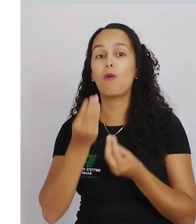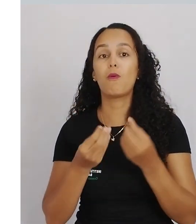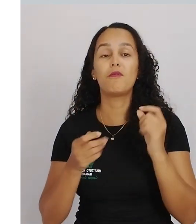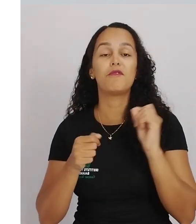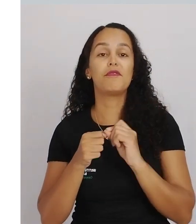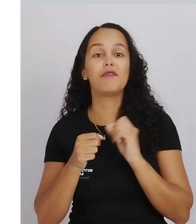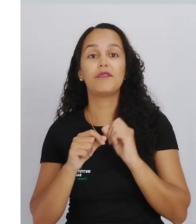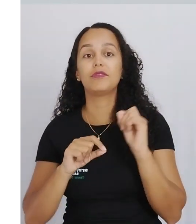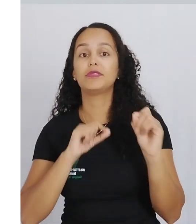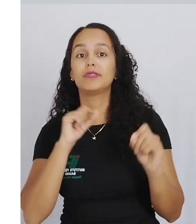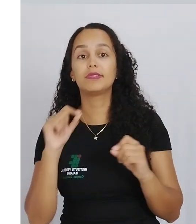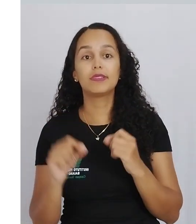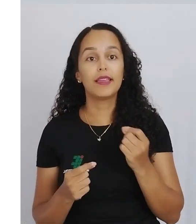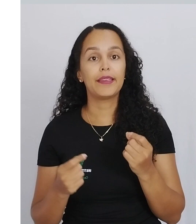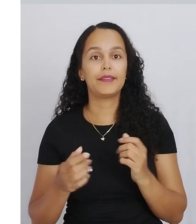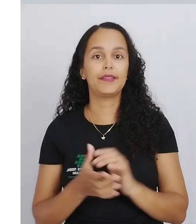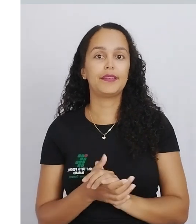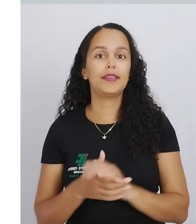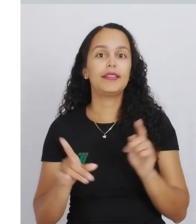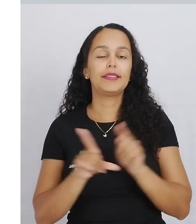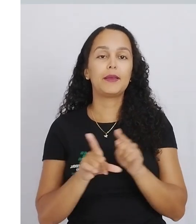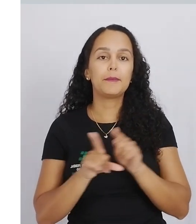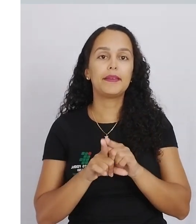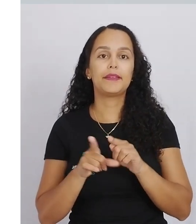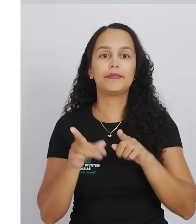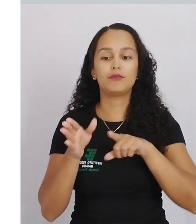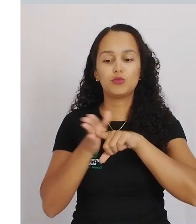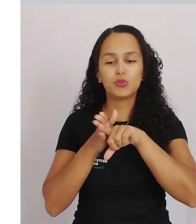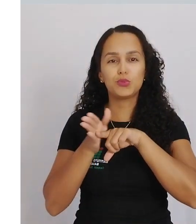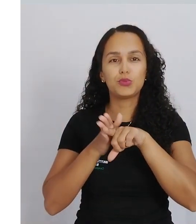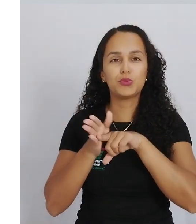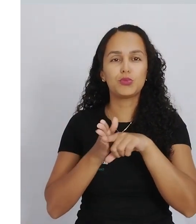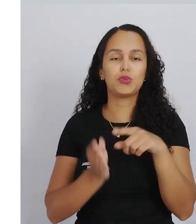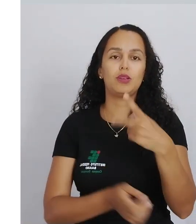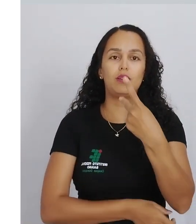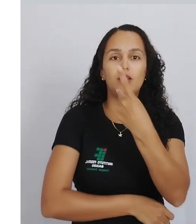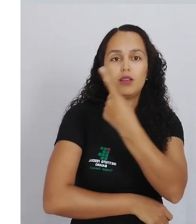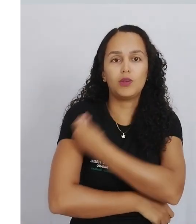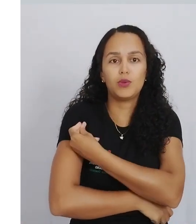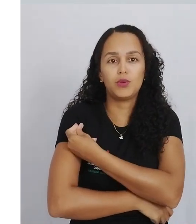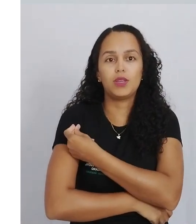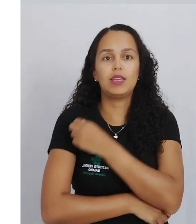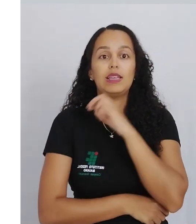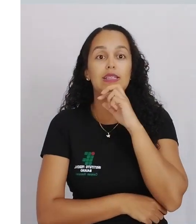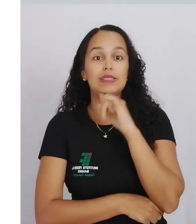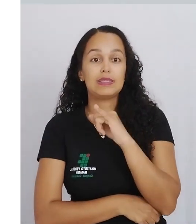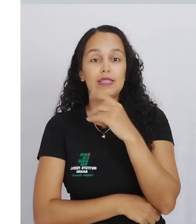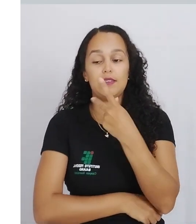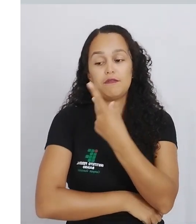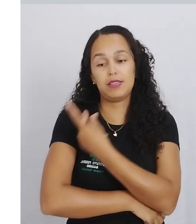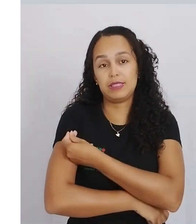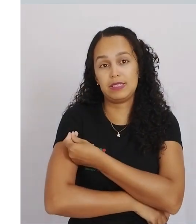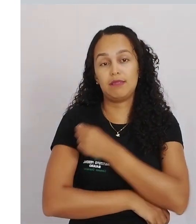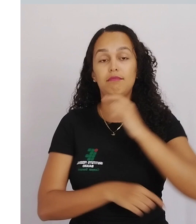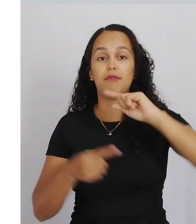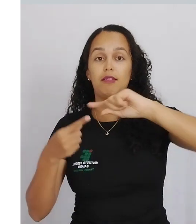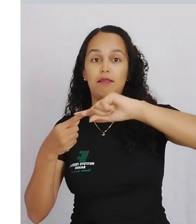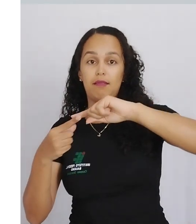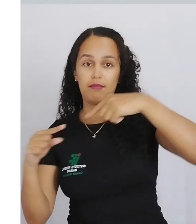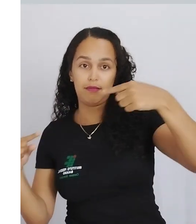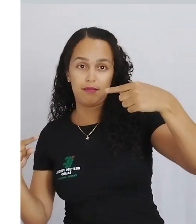faz. Eles começaram também, né, sobre a produção de vacinas, a testarem, ver se uma vacina de